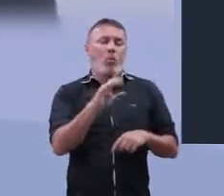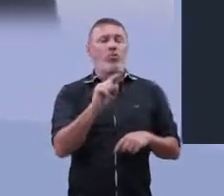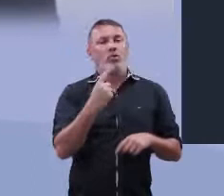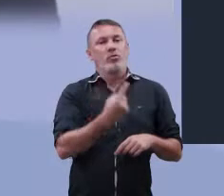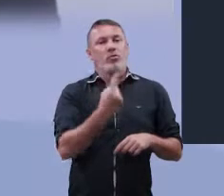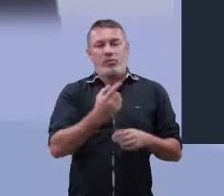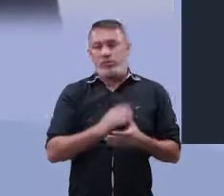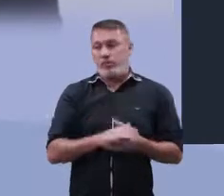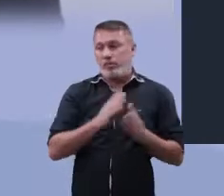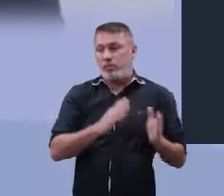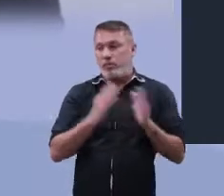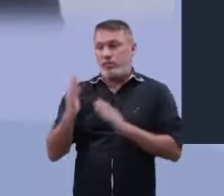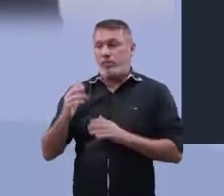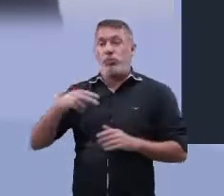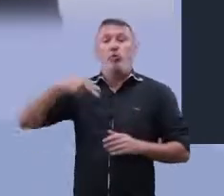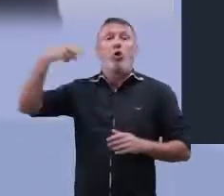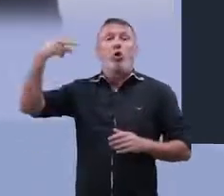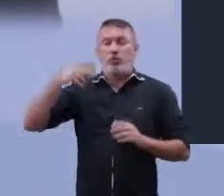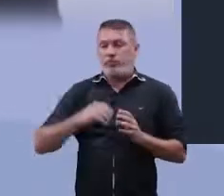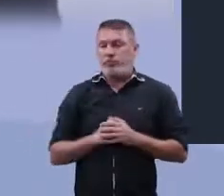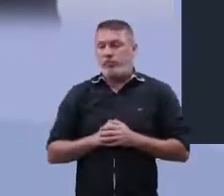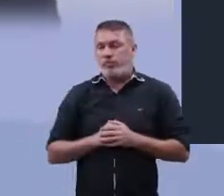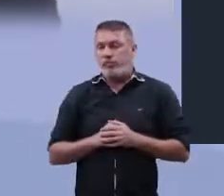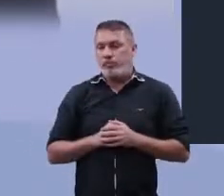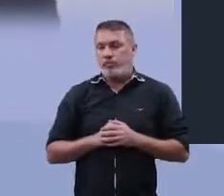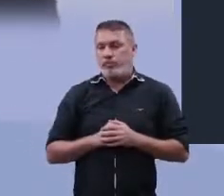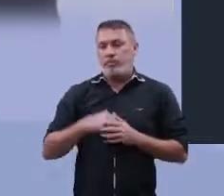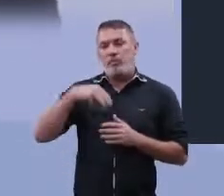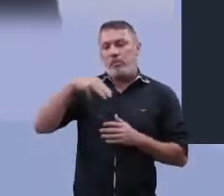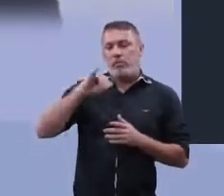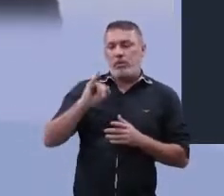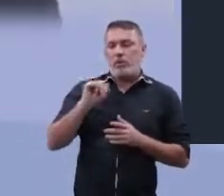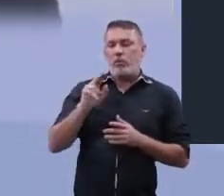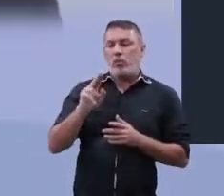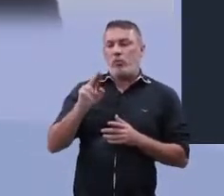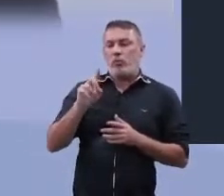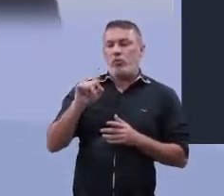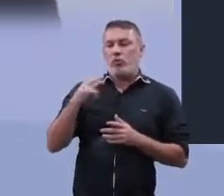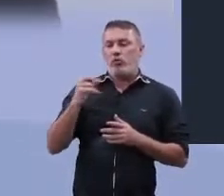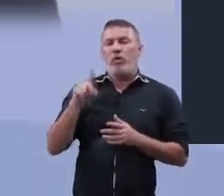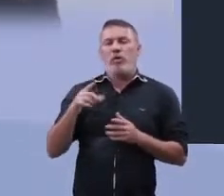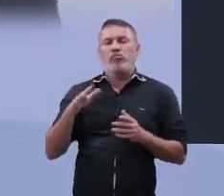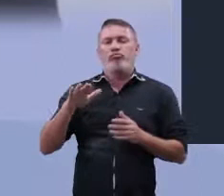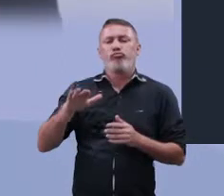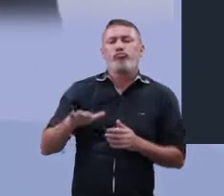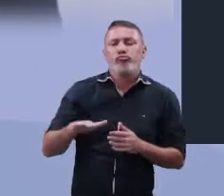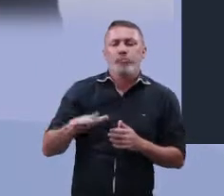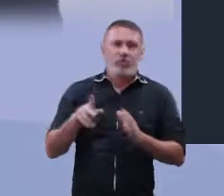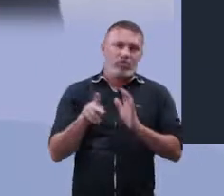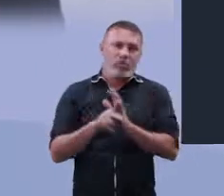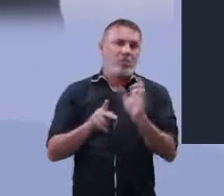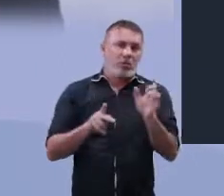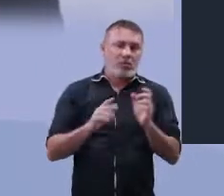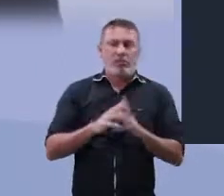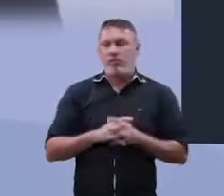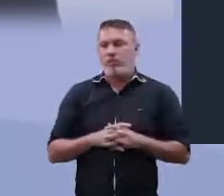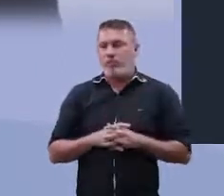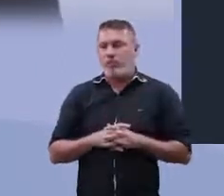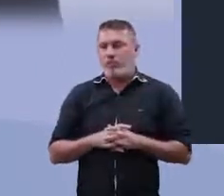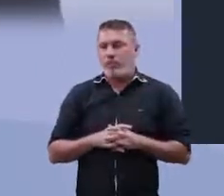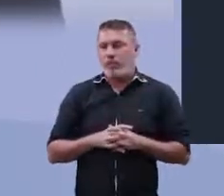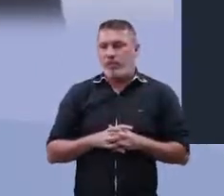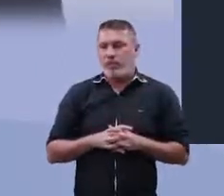que foi abandonado. Região norte, miudinho, pequeno. Ah, fulano é miudinho, fulano é